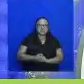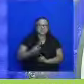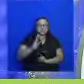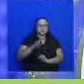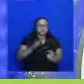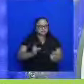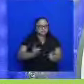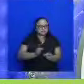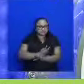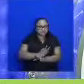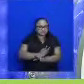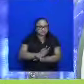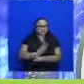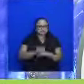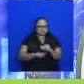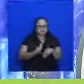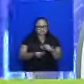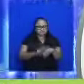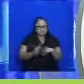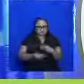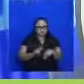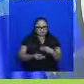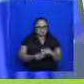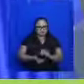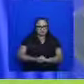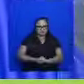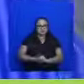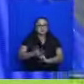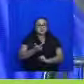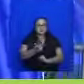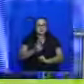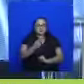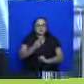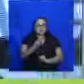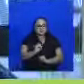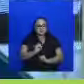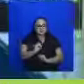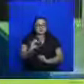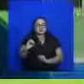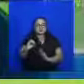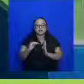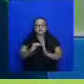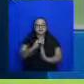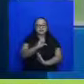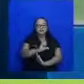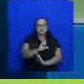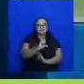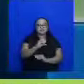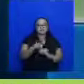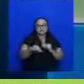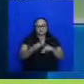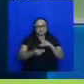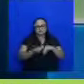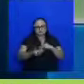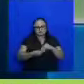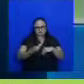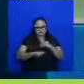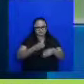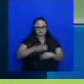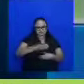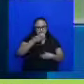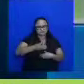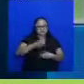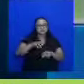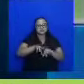Bola posicionada, valendo! Novamente as 10 bolas numeradas de 0 a 9, dentro do nosso terceiro globo, o